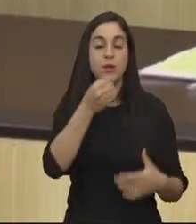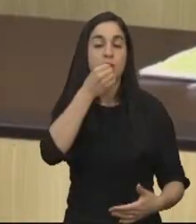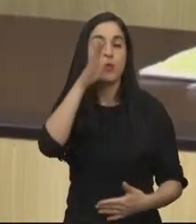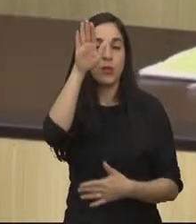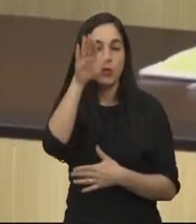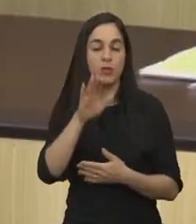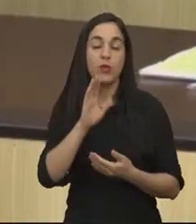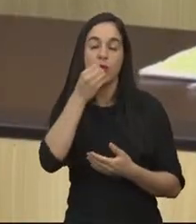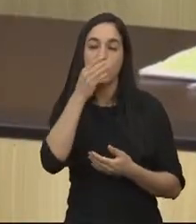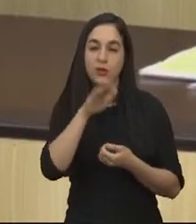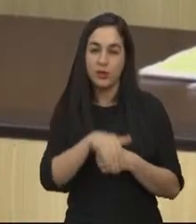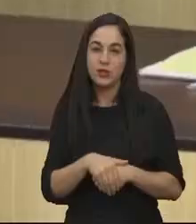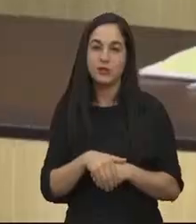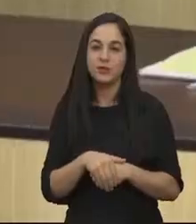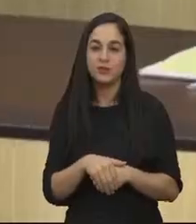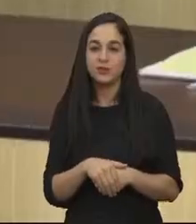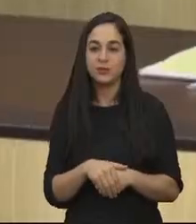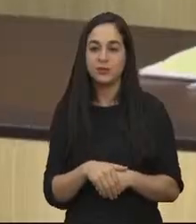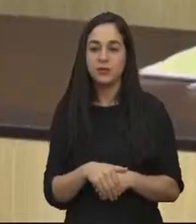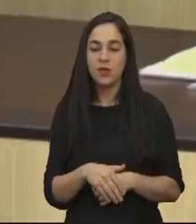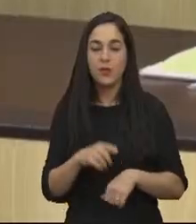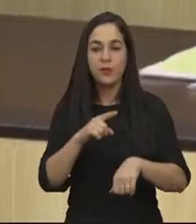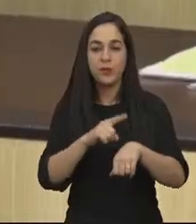noite. E às